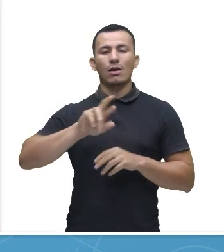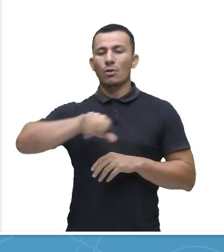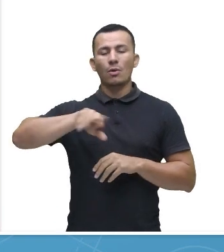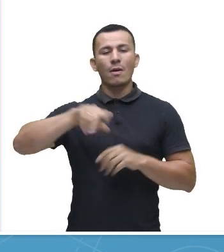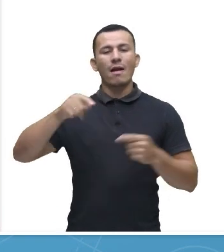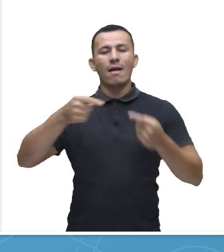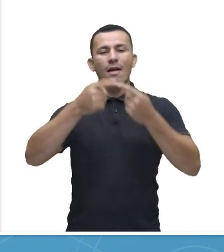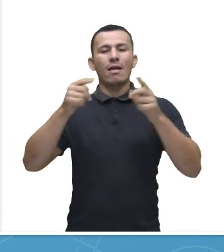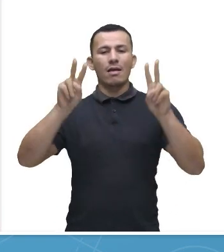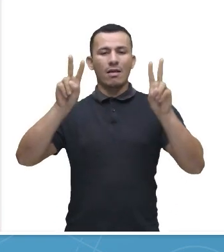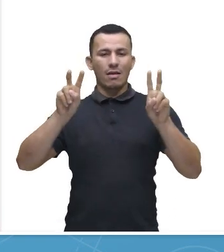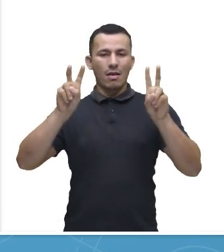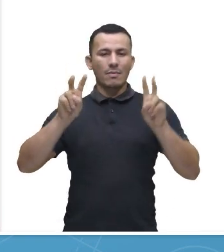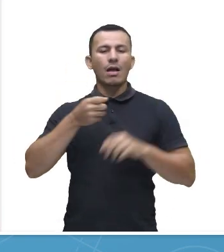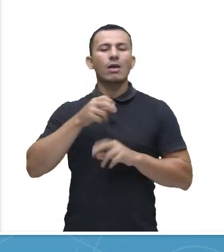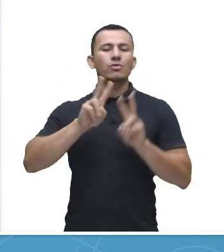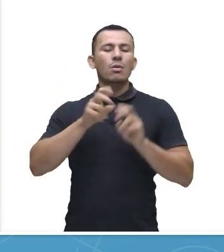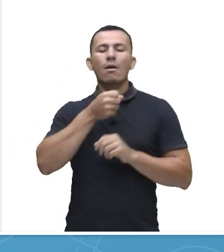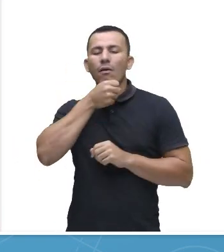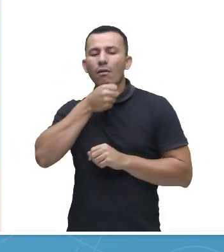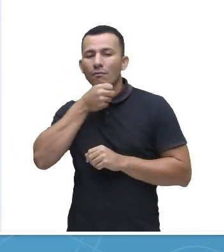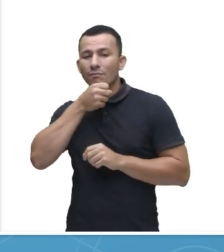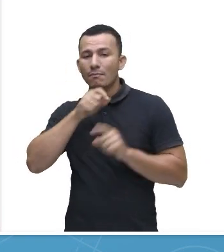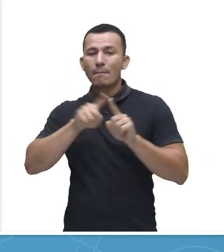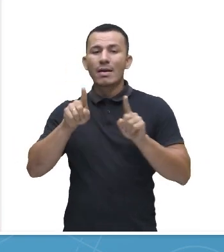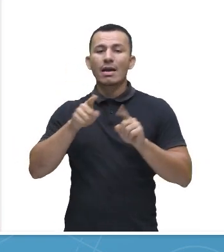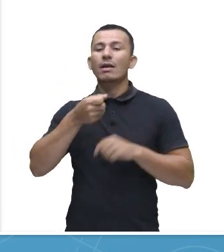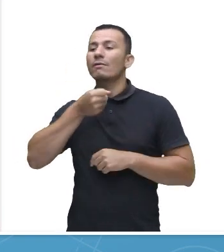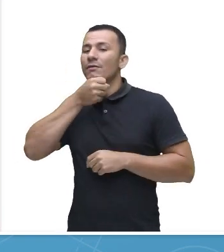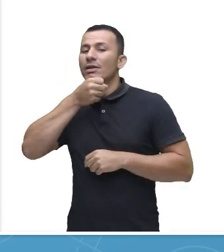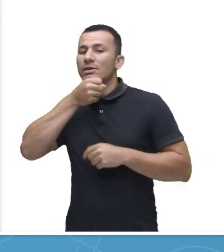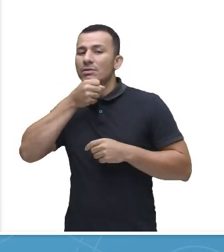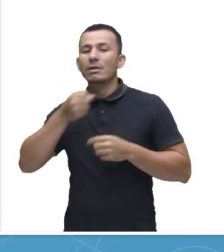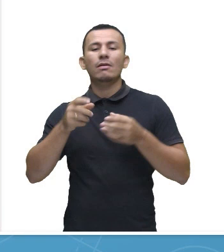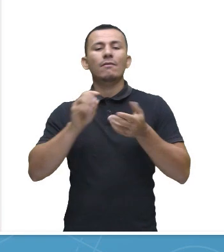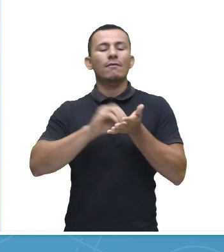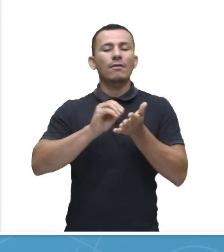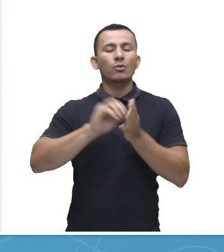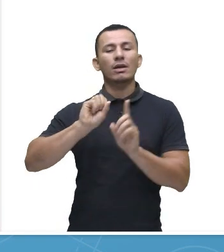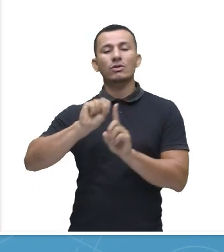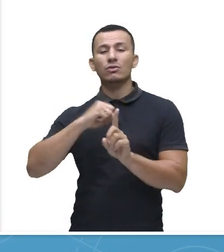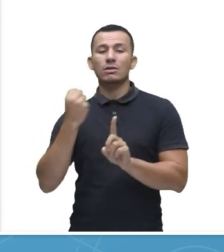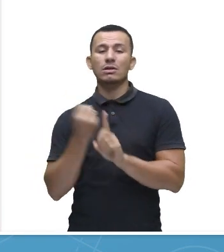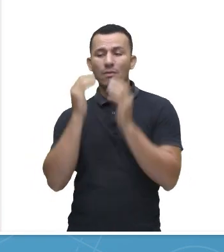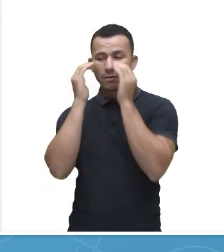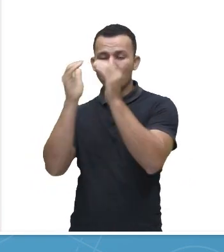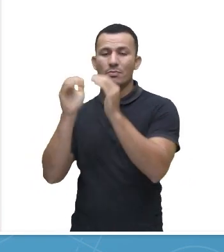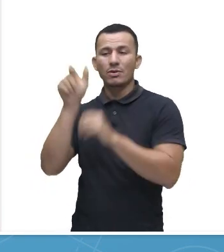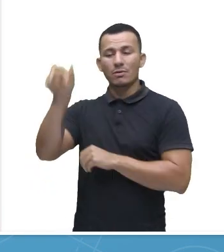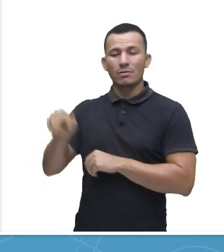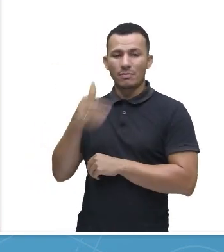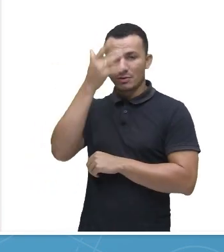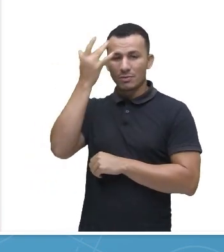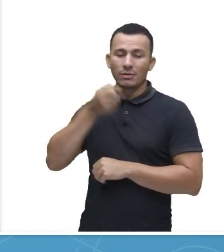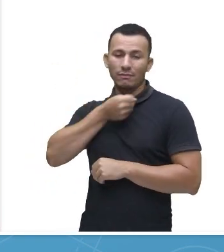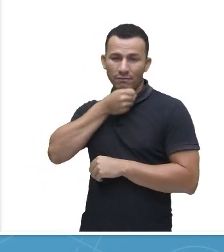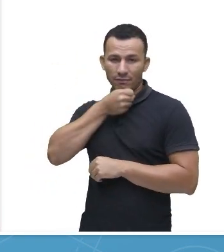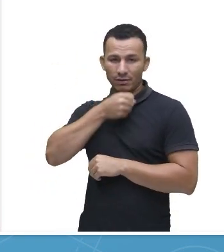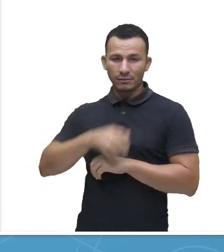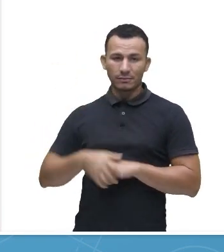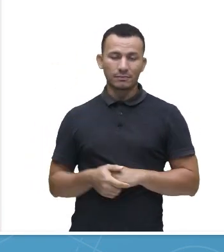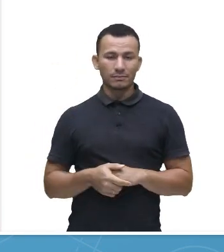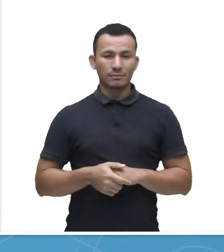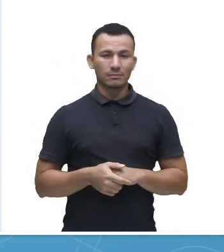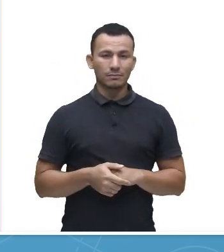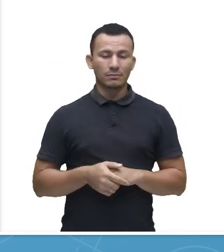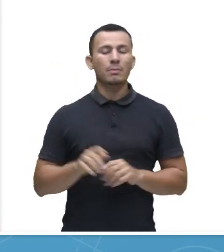que é a definição de envelhecimento, mas também no que se diz respeito ao valor social com o idoso, como refere-se aos